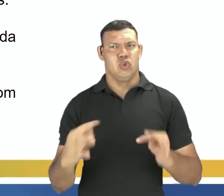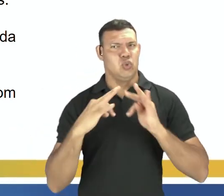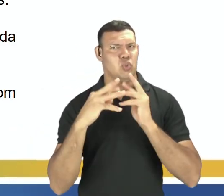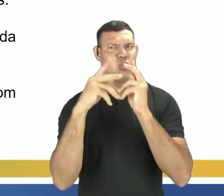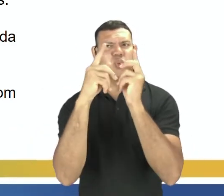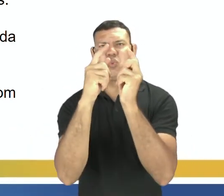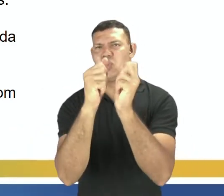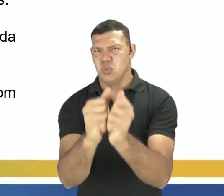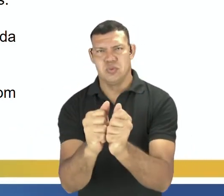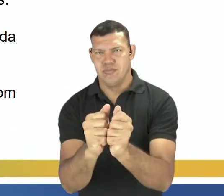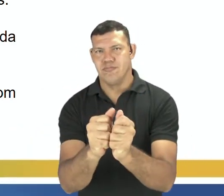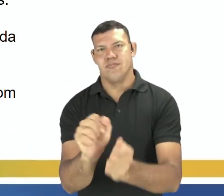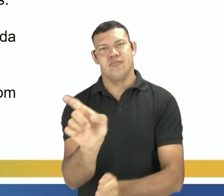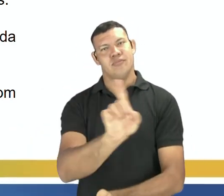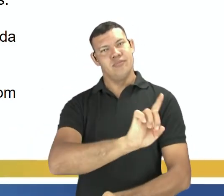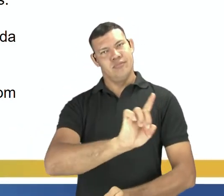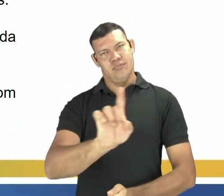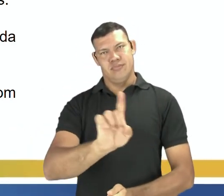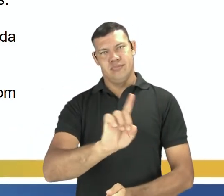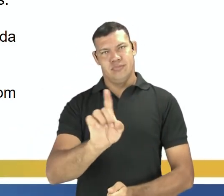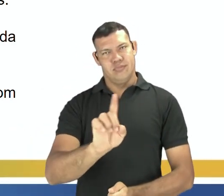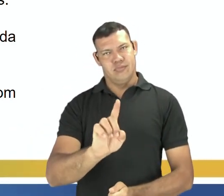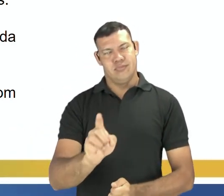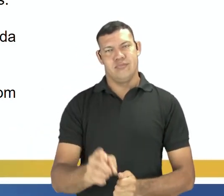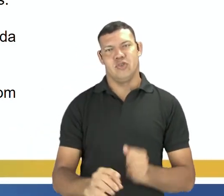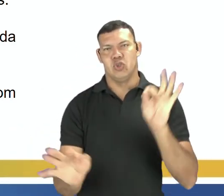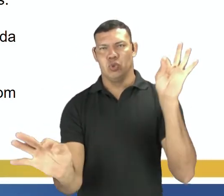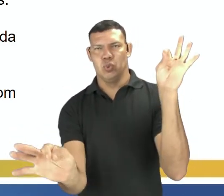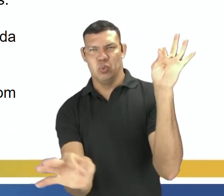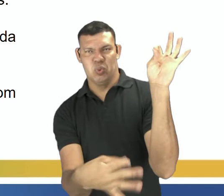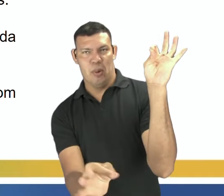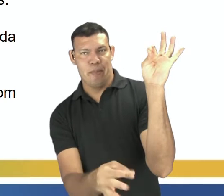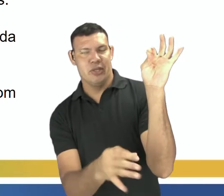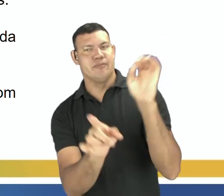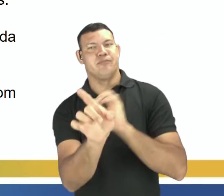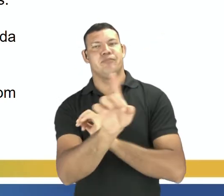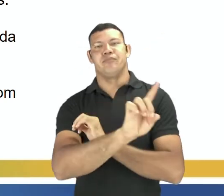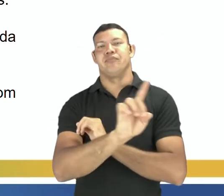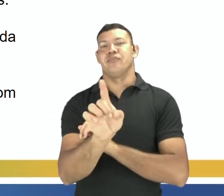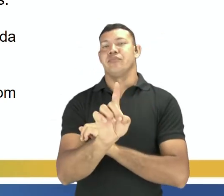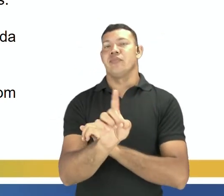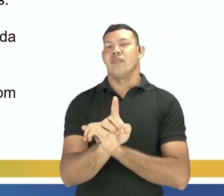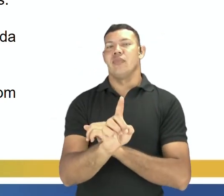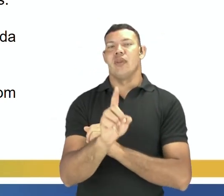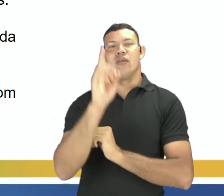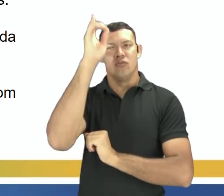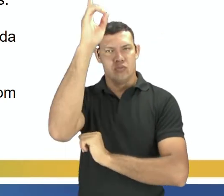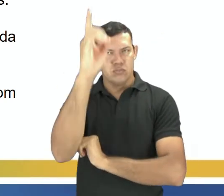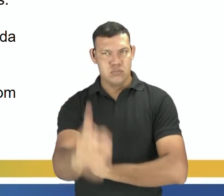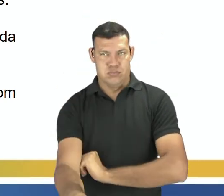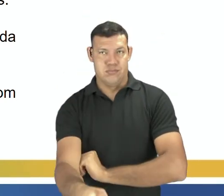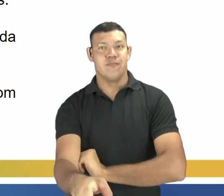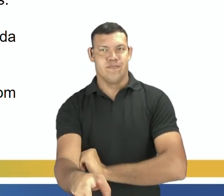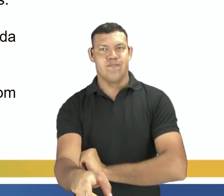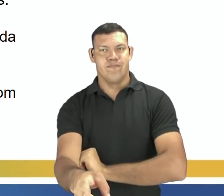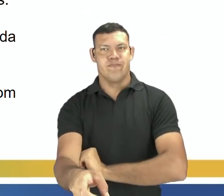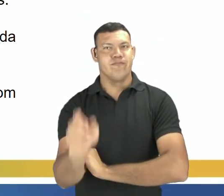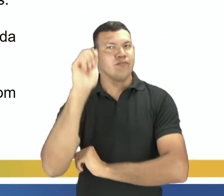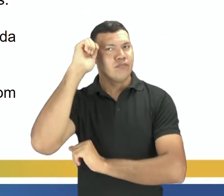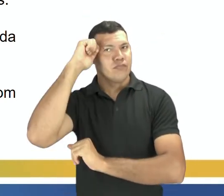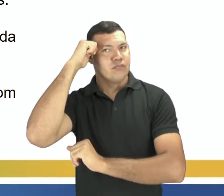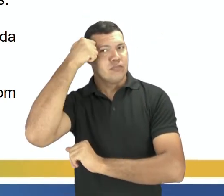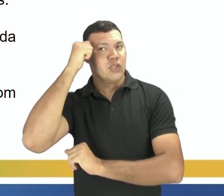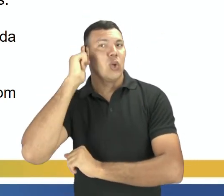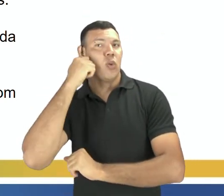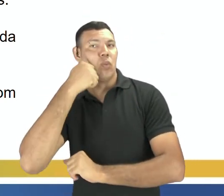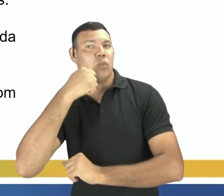todo, de todos os criados que ela tinha, como ela tratava. Não, ela está falando diretamente em relação à negrinha.